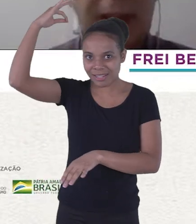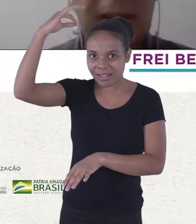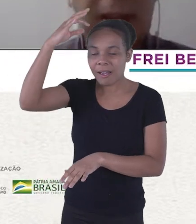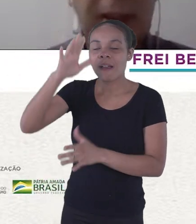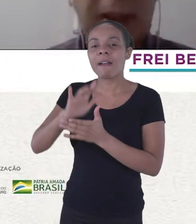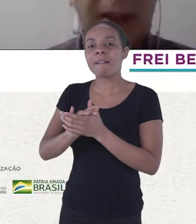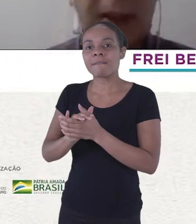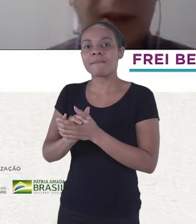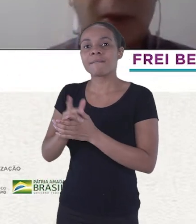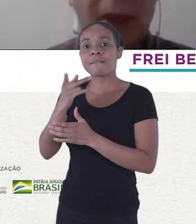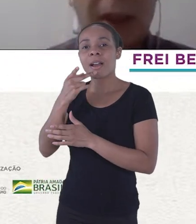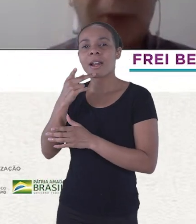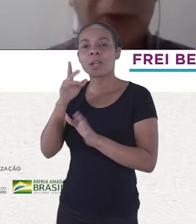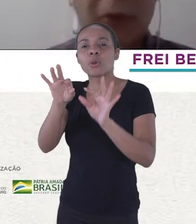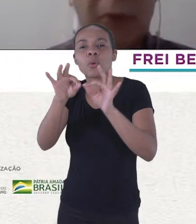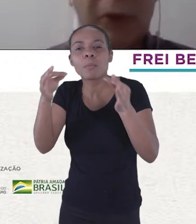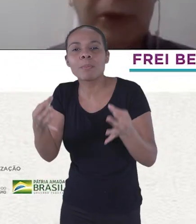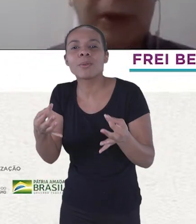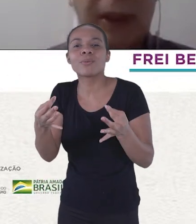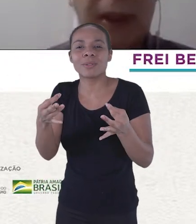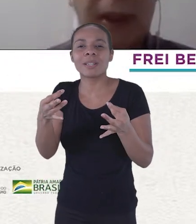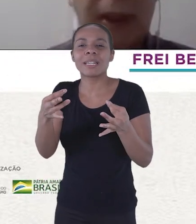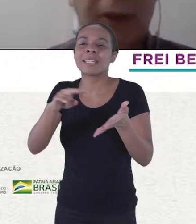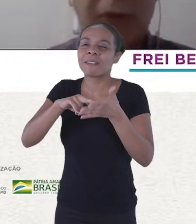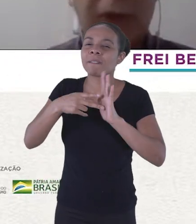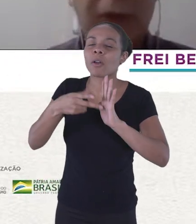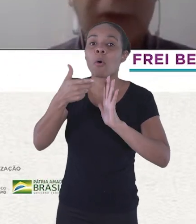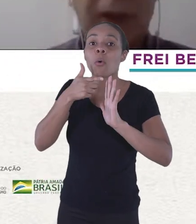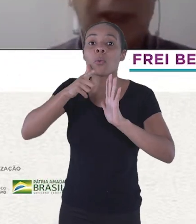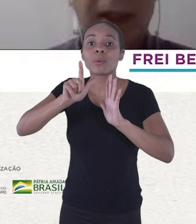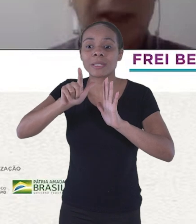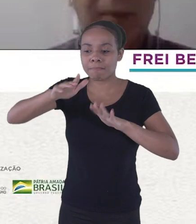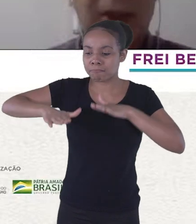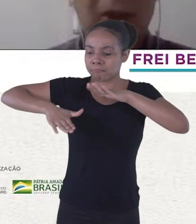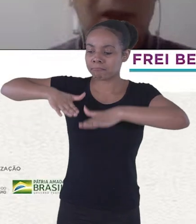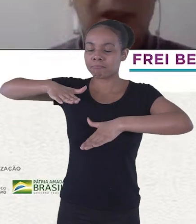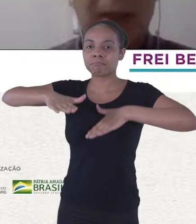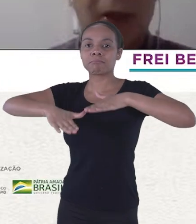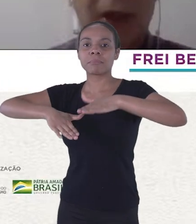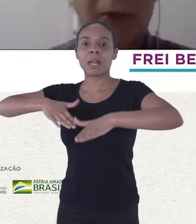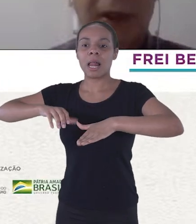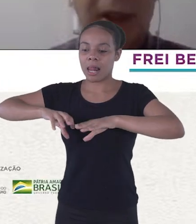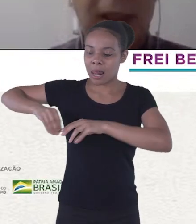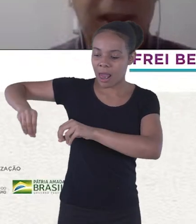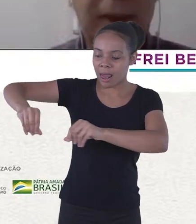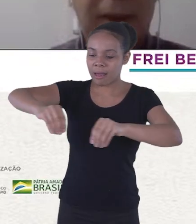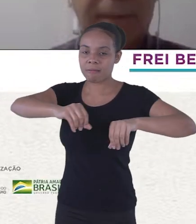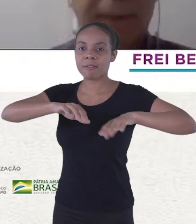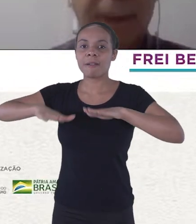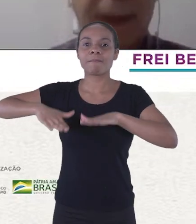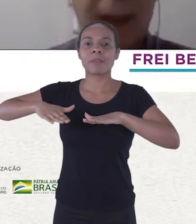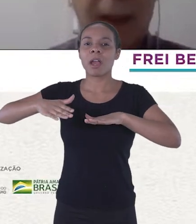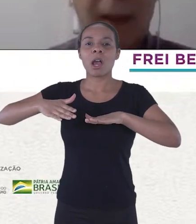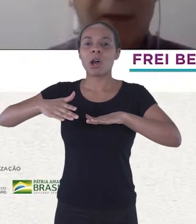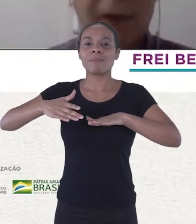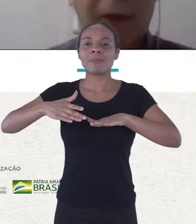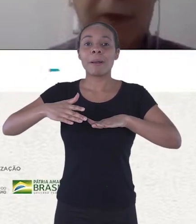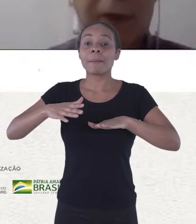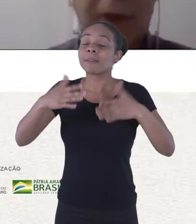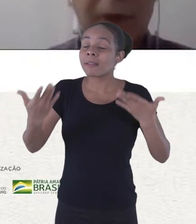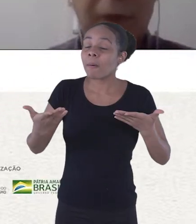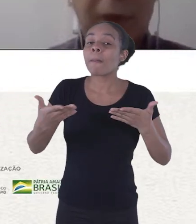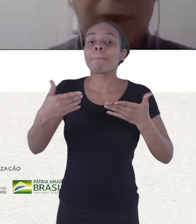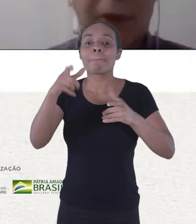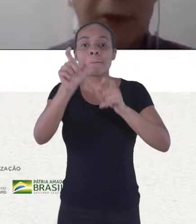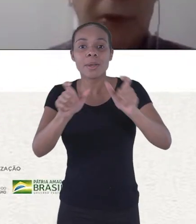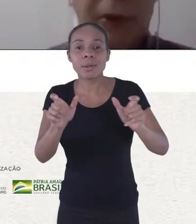terra. Então, a pessoa humilde é aquela que não se considera nem menor nem maior do que ninguém. E